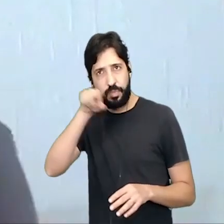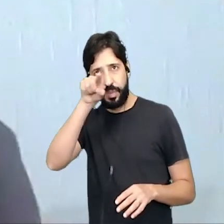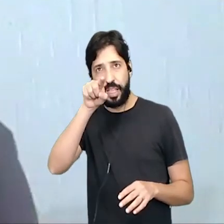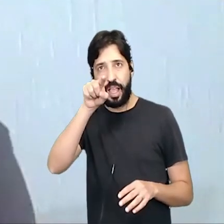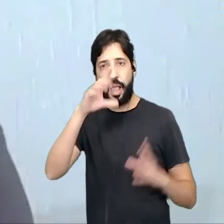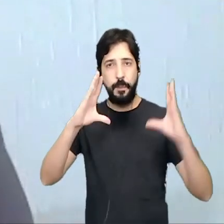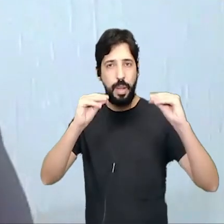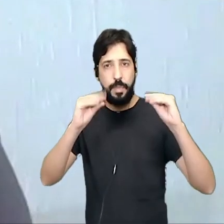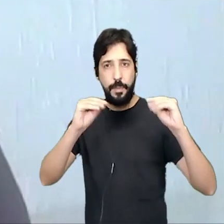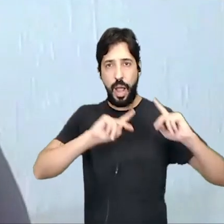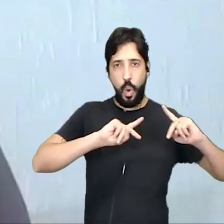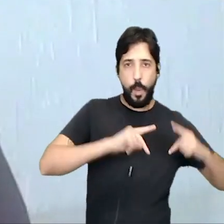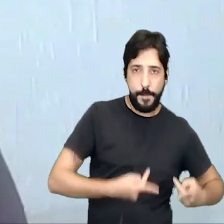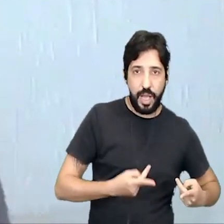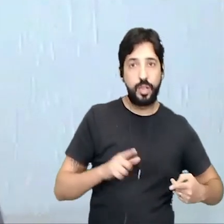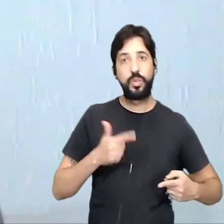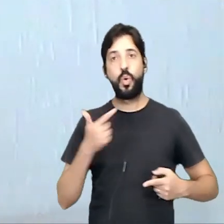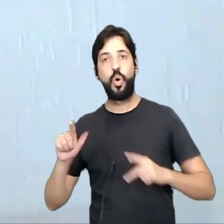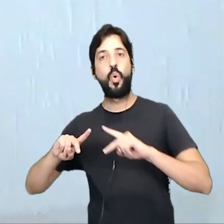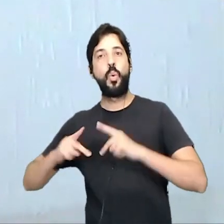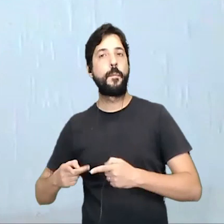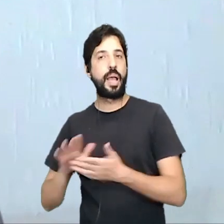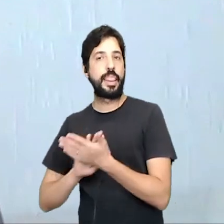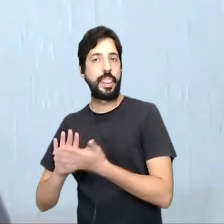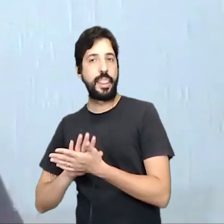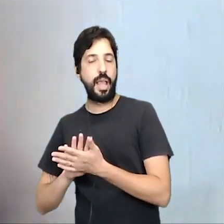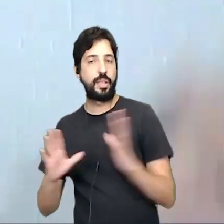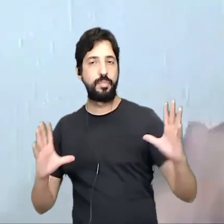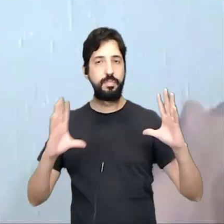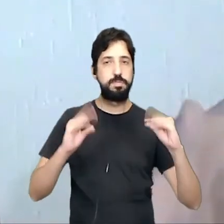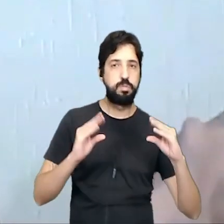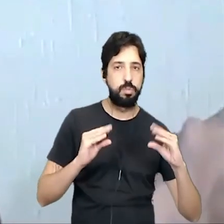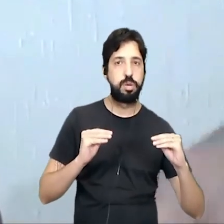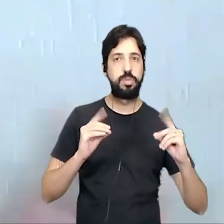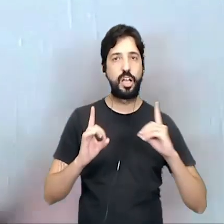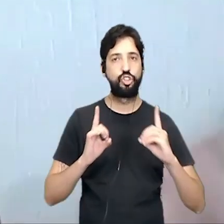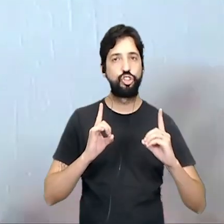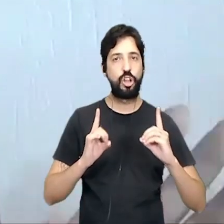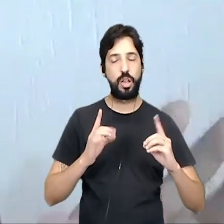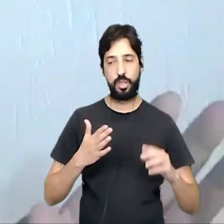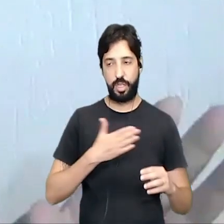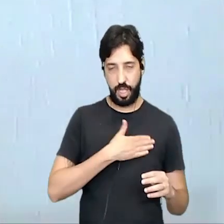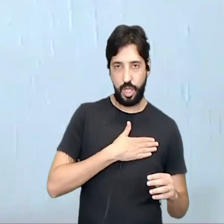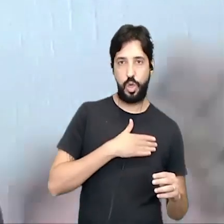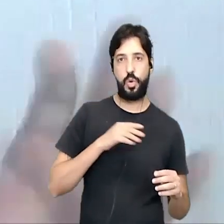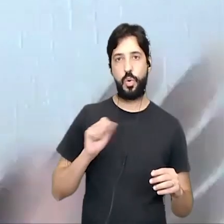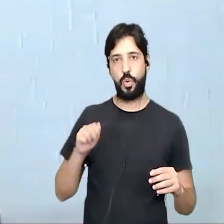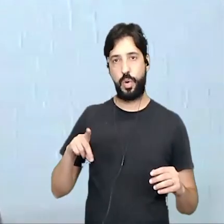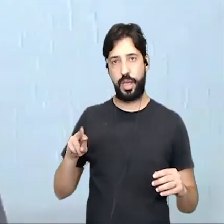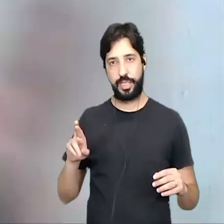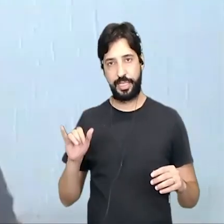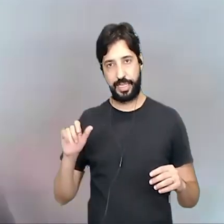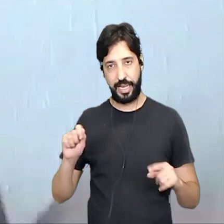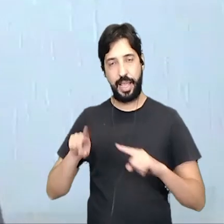ali: vamos observar essa conversa de humanos com não humanos. Numa certa altura do diálogo entre nós,